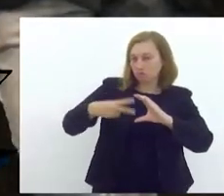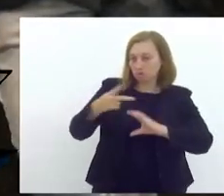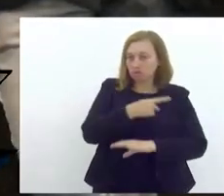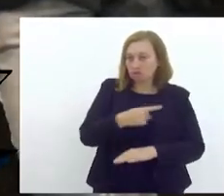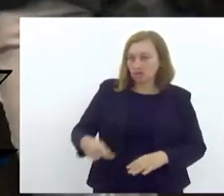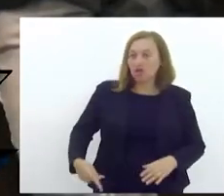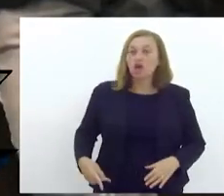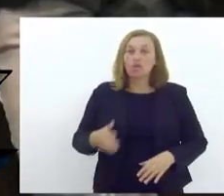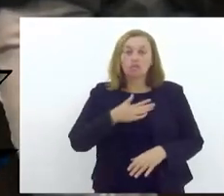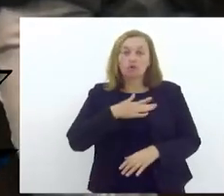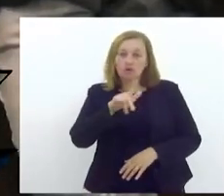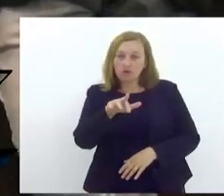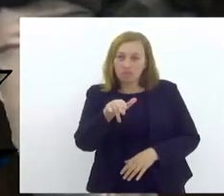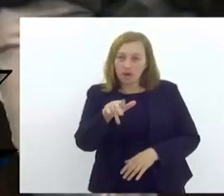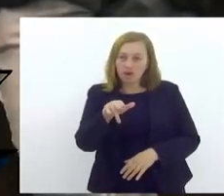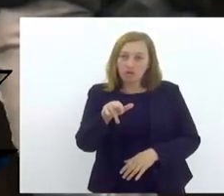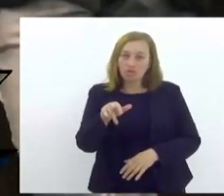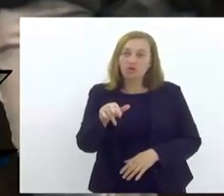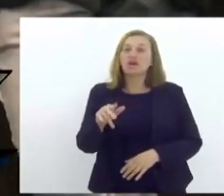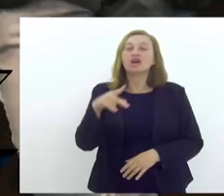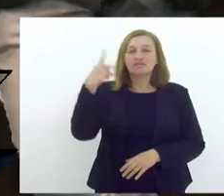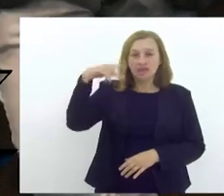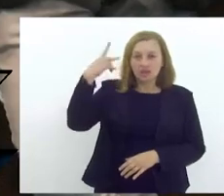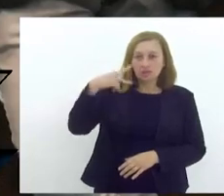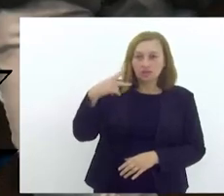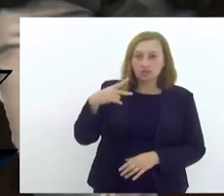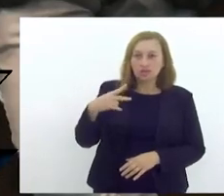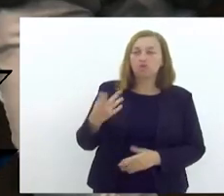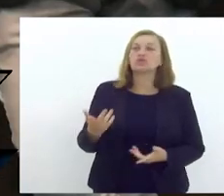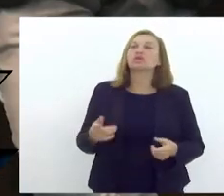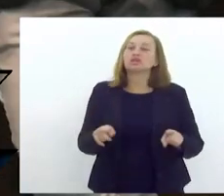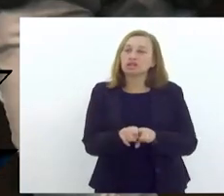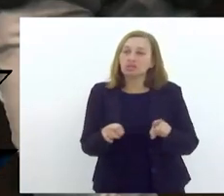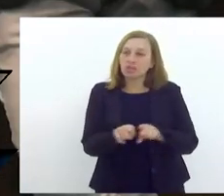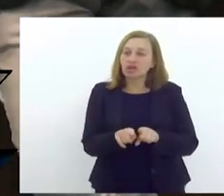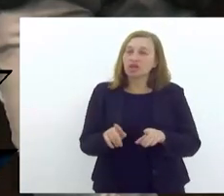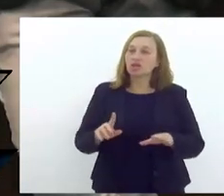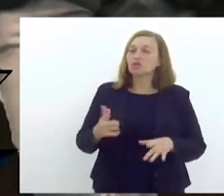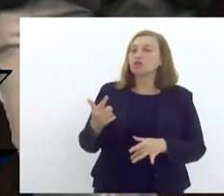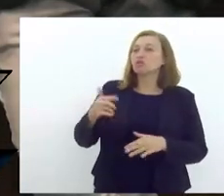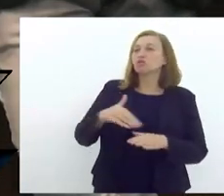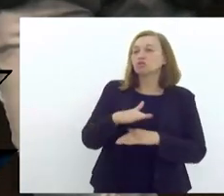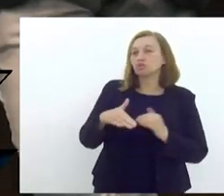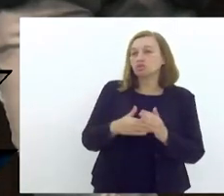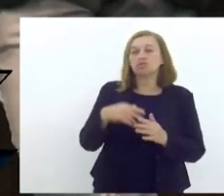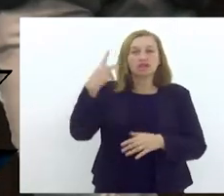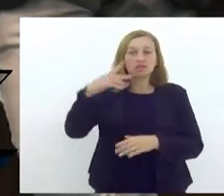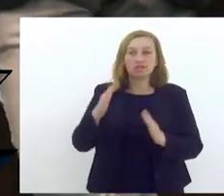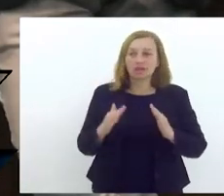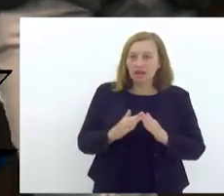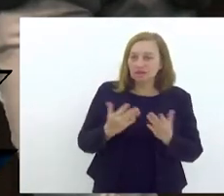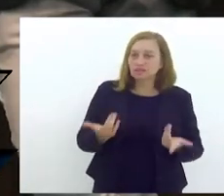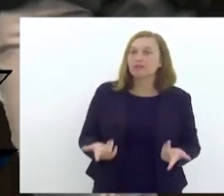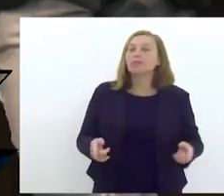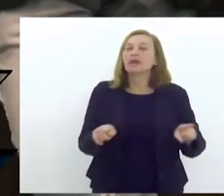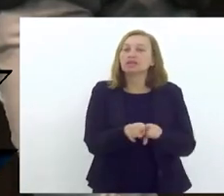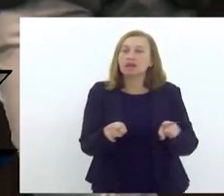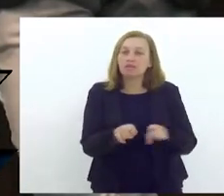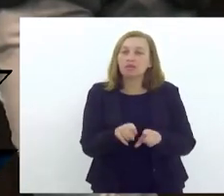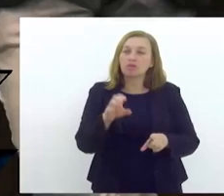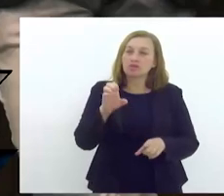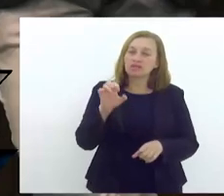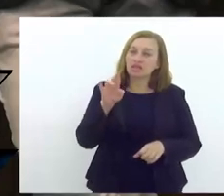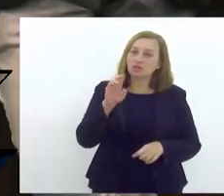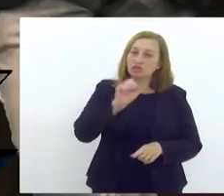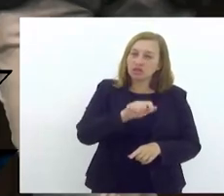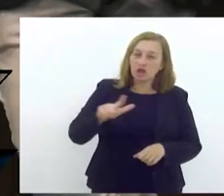Vereador e eu tenho muito apreço pelo presidente da casa Vereador Carlos Caiado e por muitos vereadores naquela casa não respeitou o cerimonial não respeitou